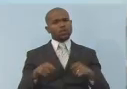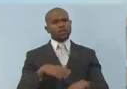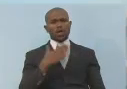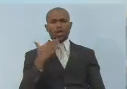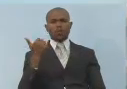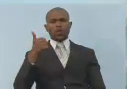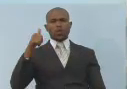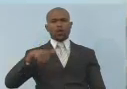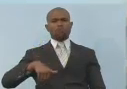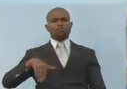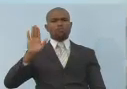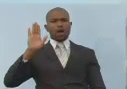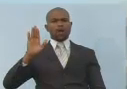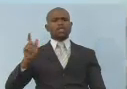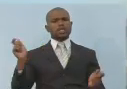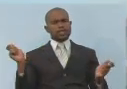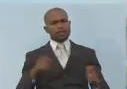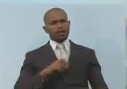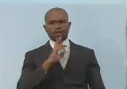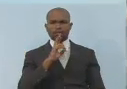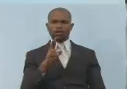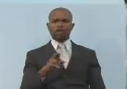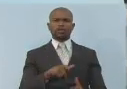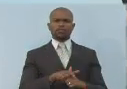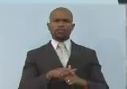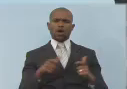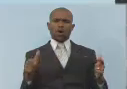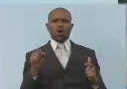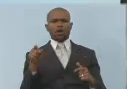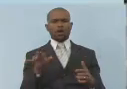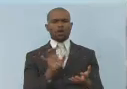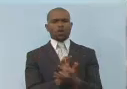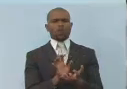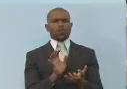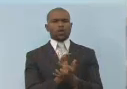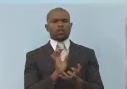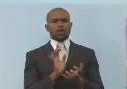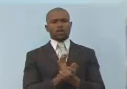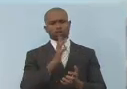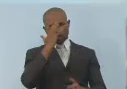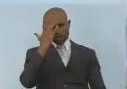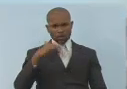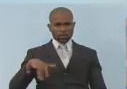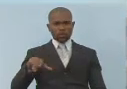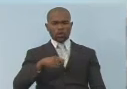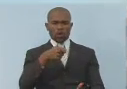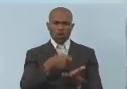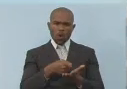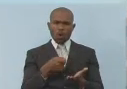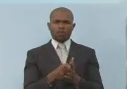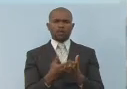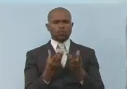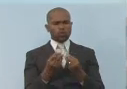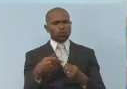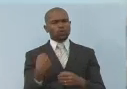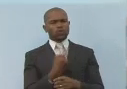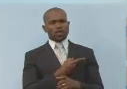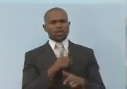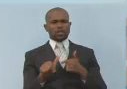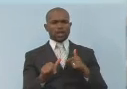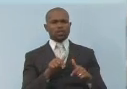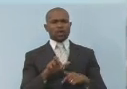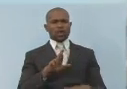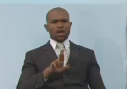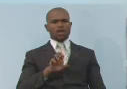mais, dar uma resposta maior para aquela comunidade, para os munícipes que cobram muito da gente, que trabalha nessas